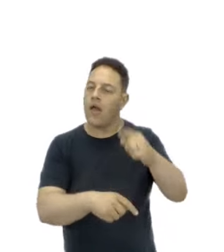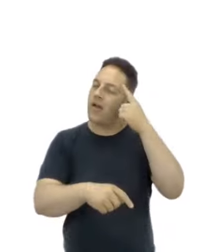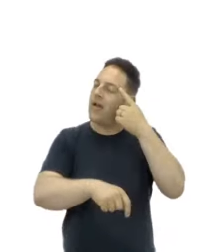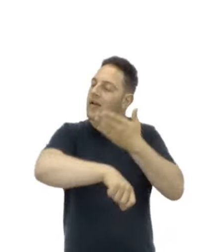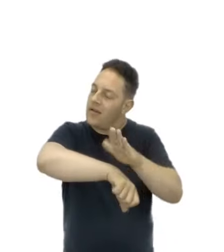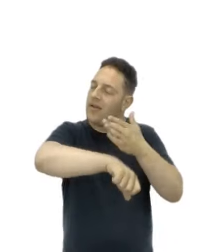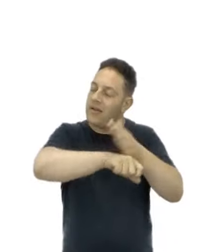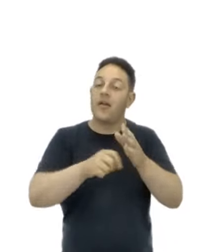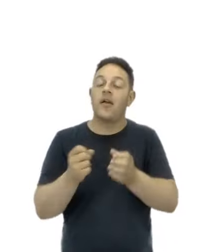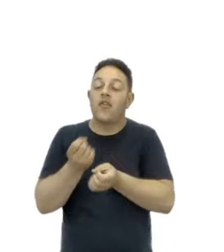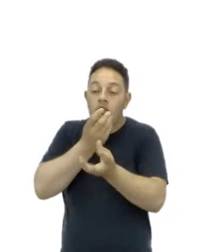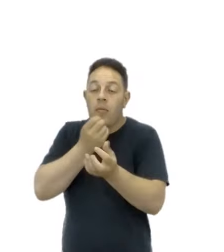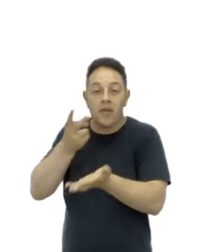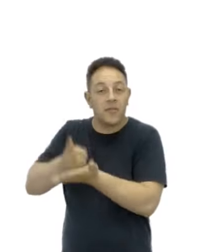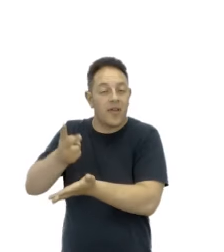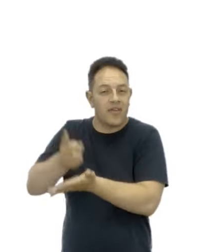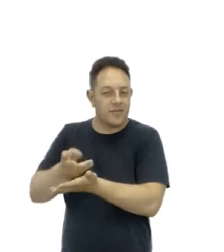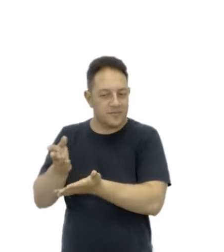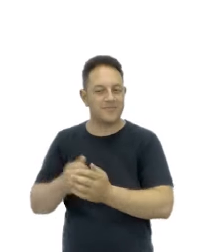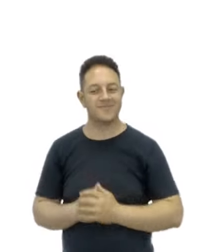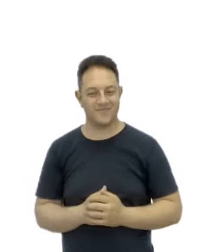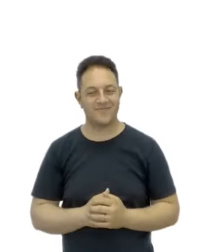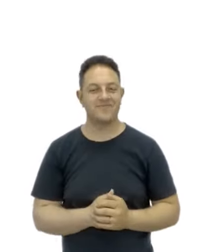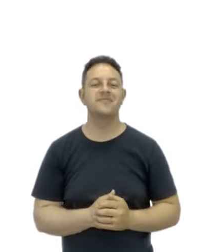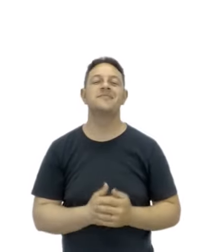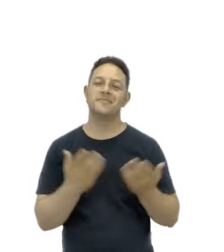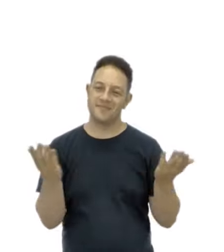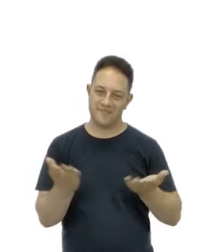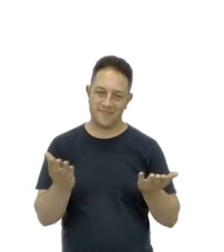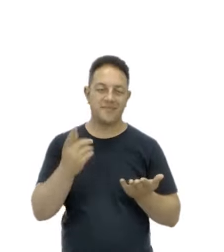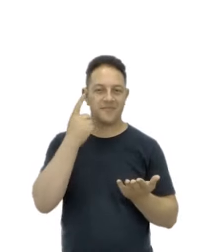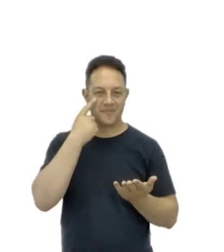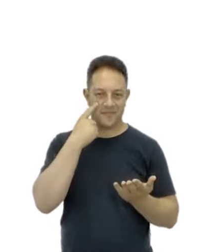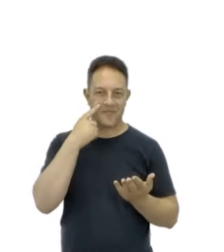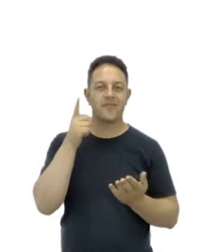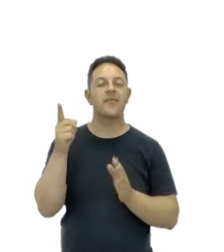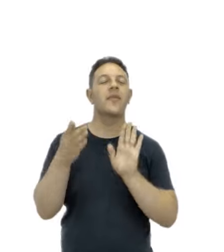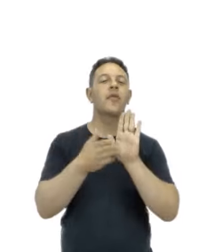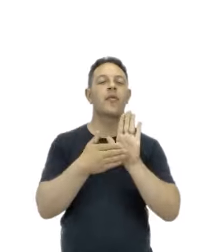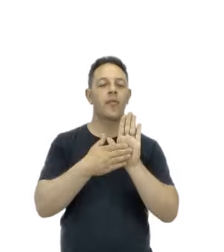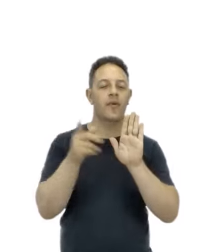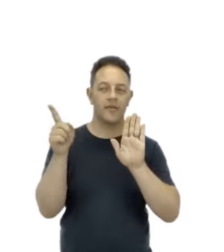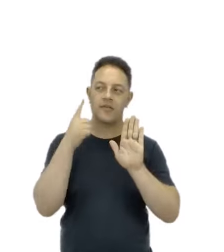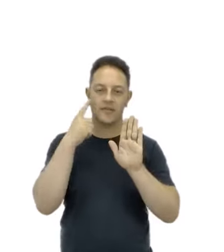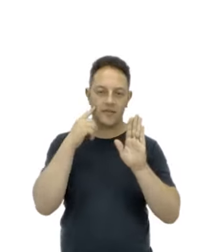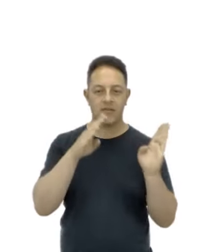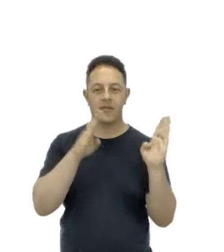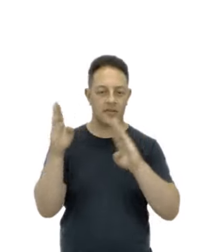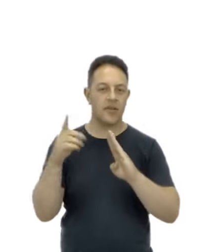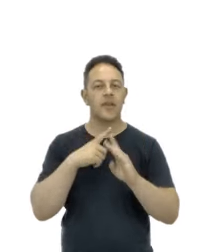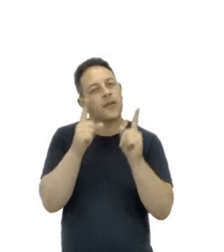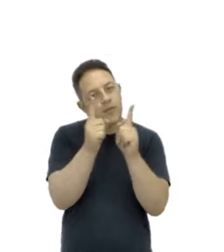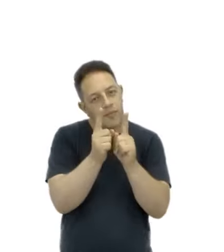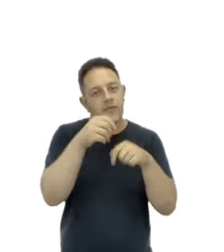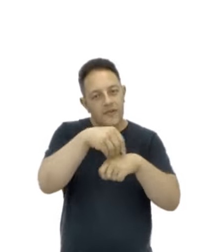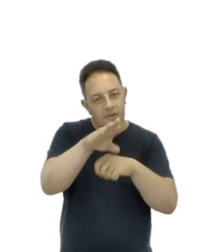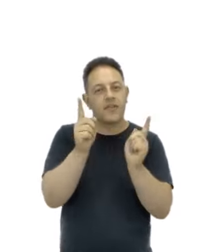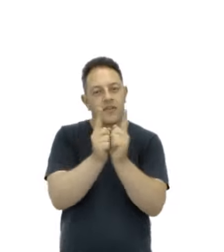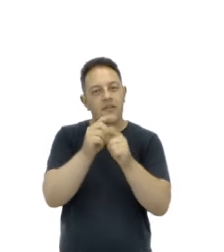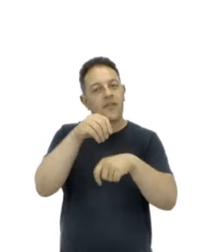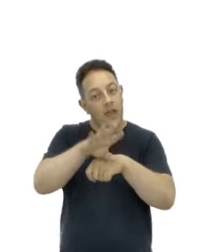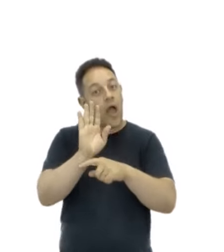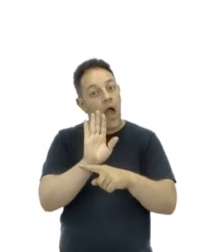mesmos dados. Então, agora, nós vamos assistir, né, logo após dessa transmissão, as pílulas, né, do conhecimento,